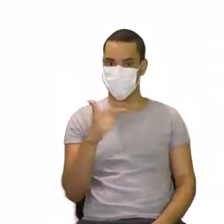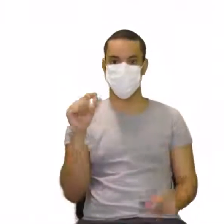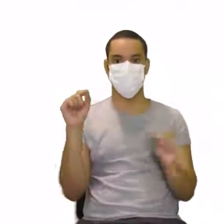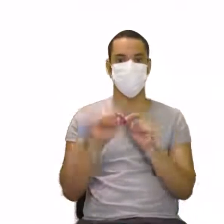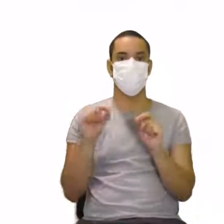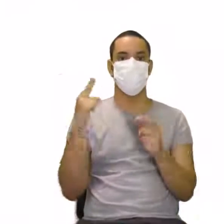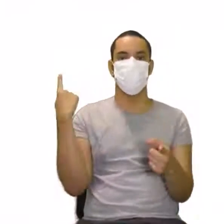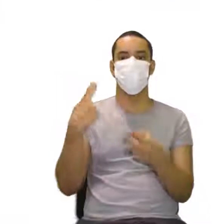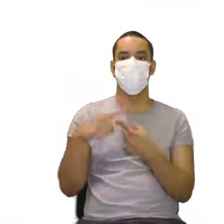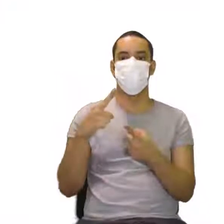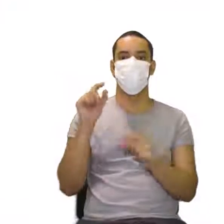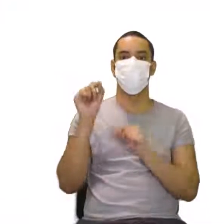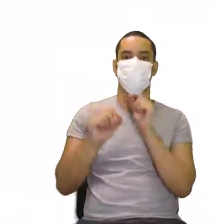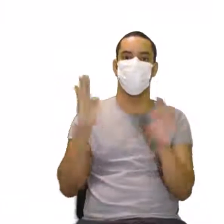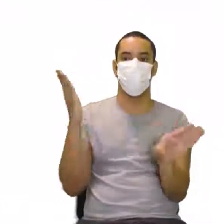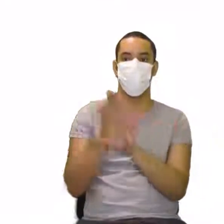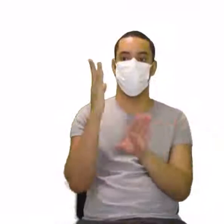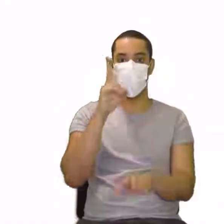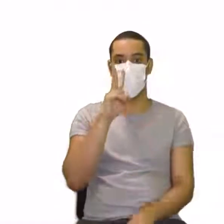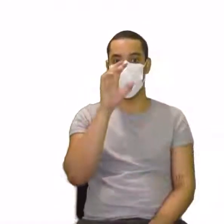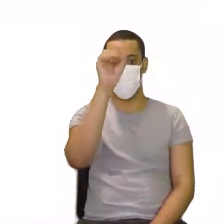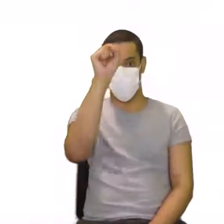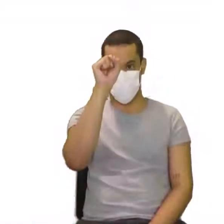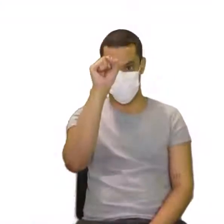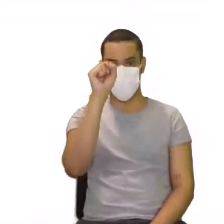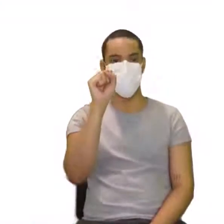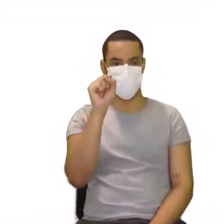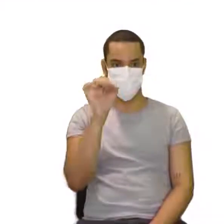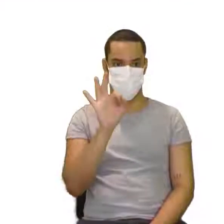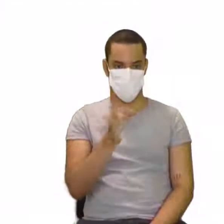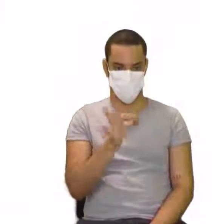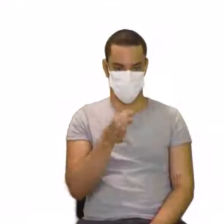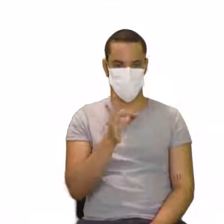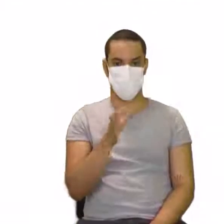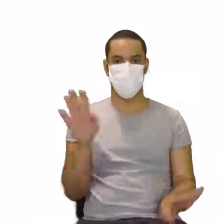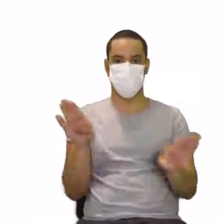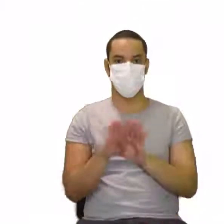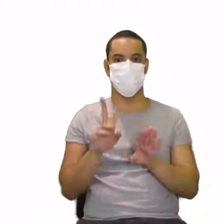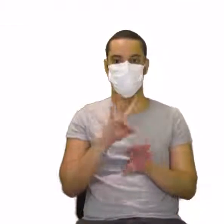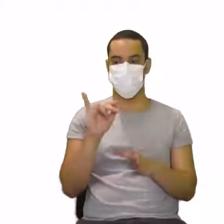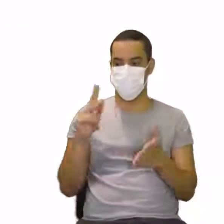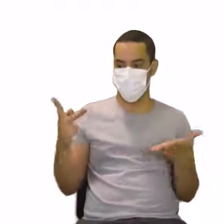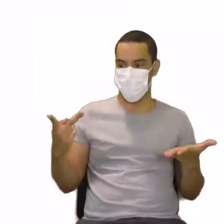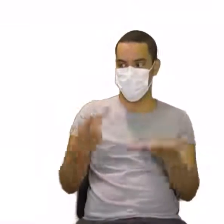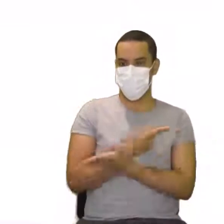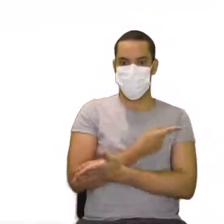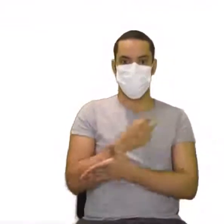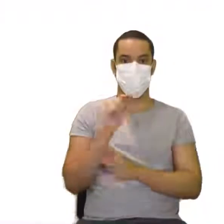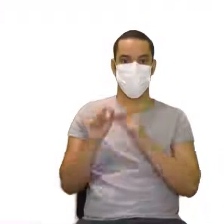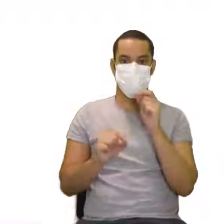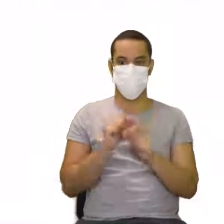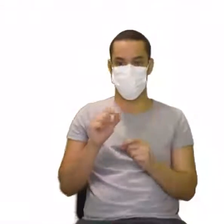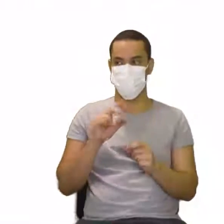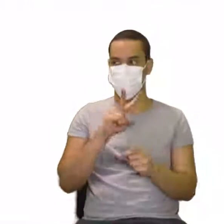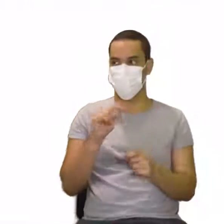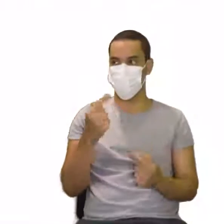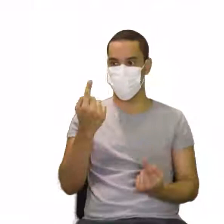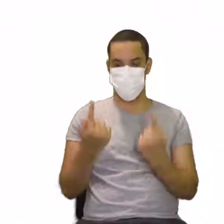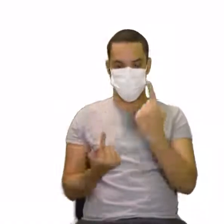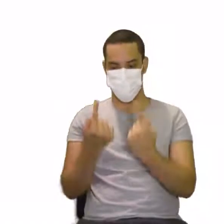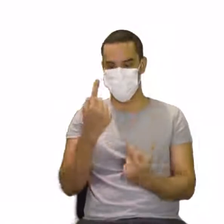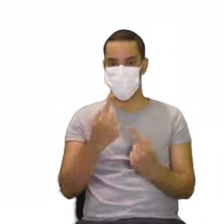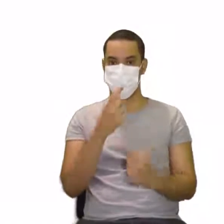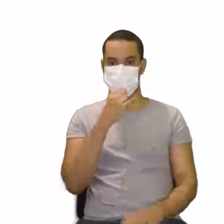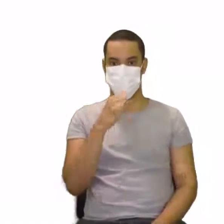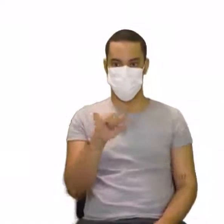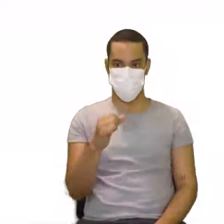da força nuclear forte, tá bom, pessoal? Que vai atingir aí, contrabalanceando a repulsão